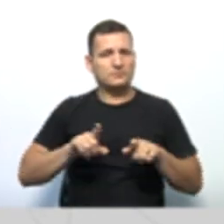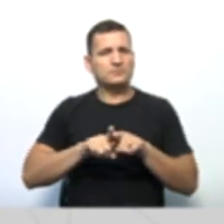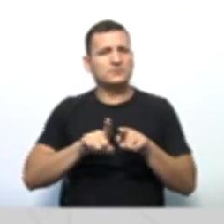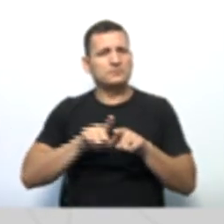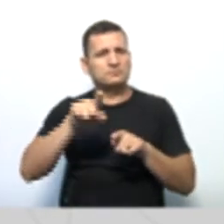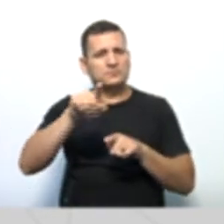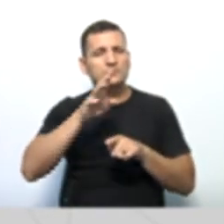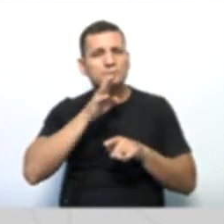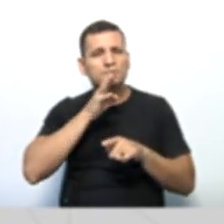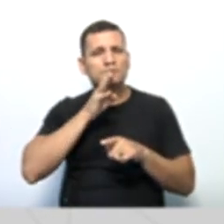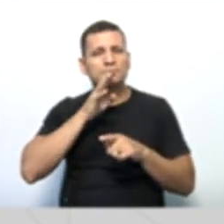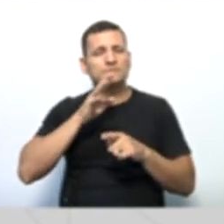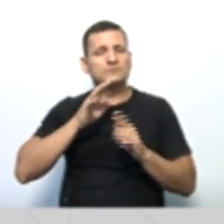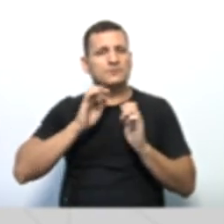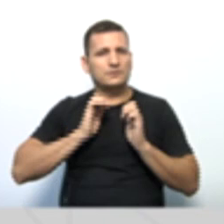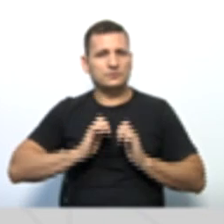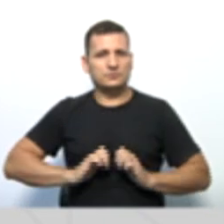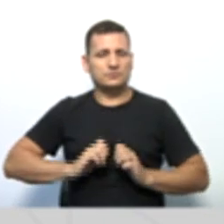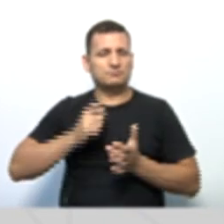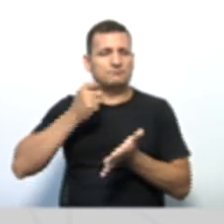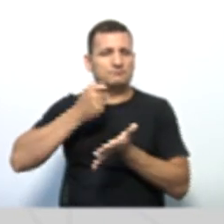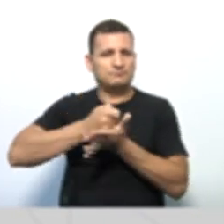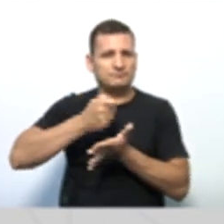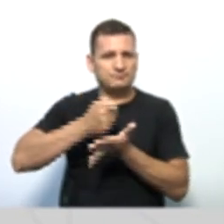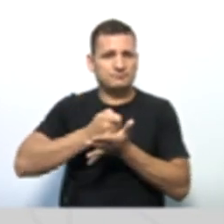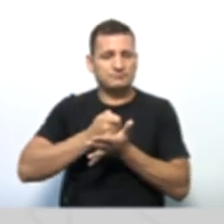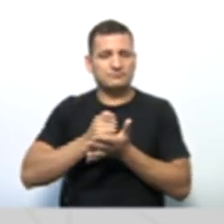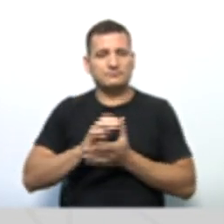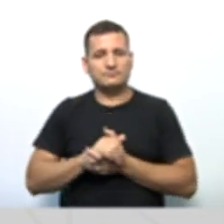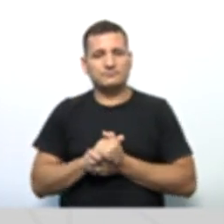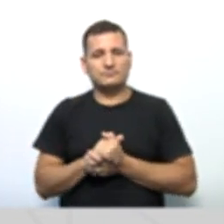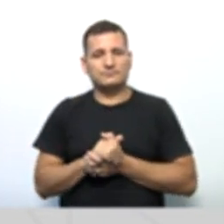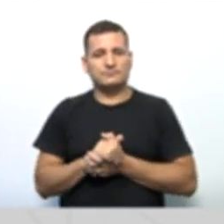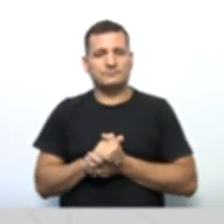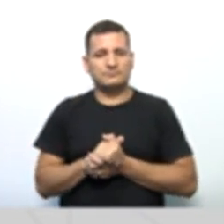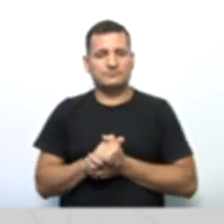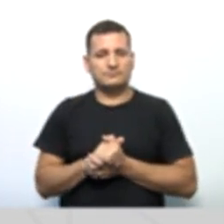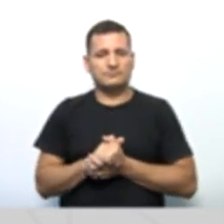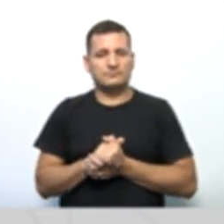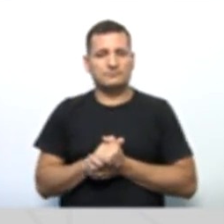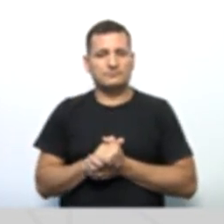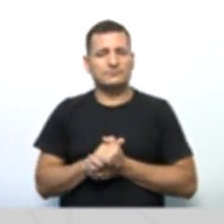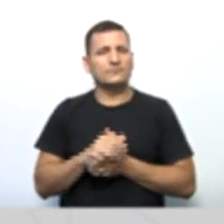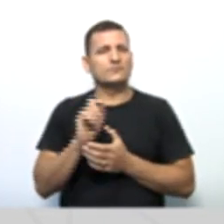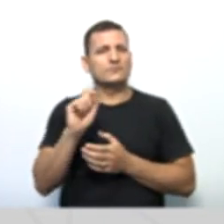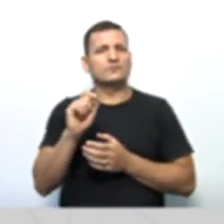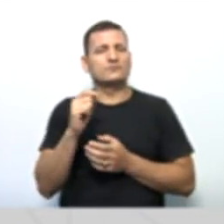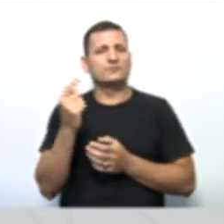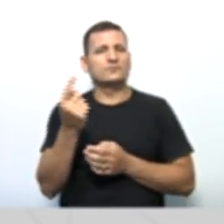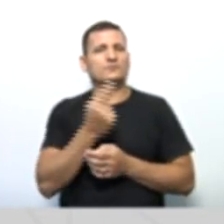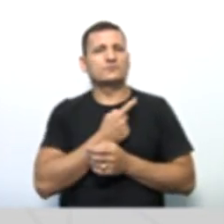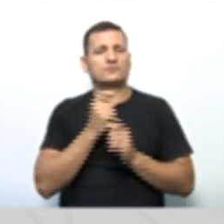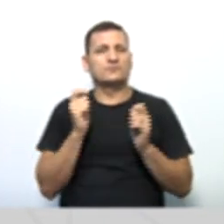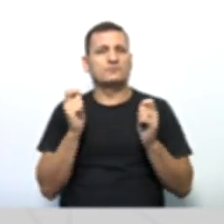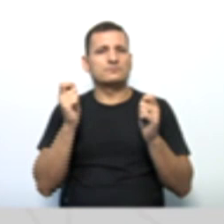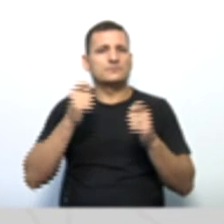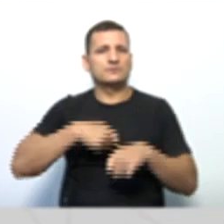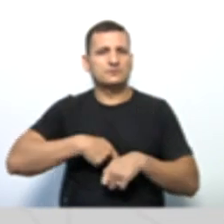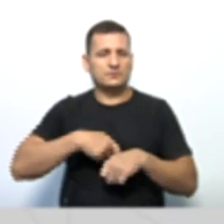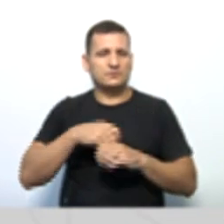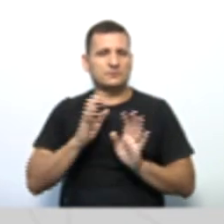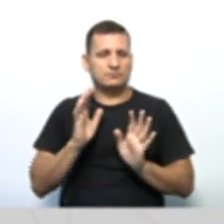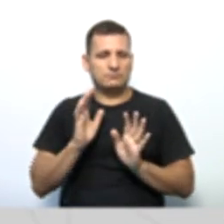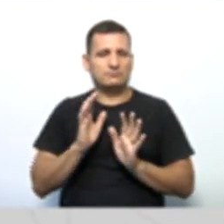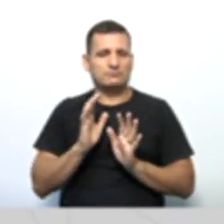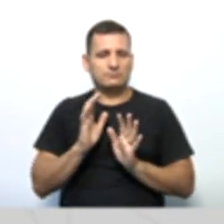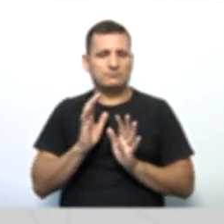dever. Ou seja, aquela ética que vai se basear na nossa capacidade de se colocar o dever, sem ser